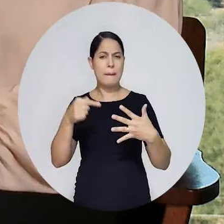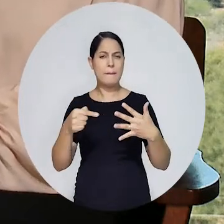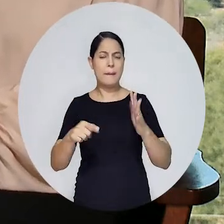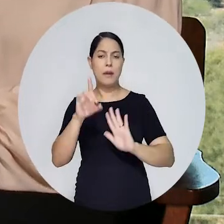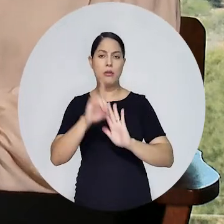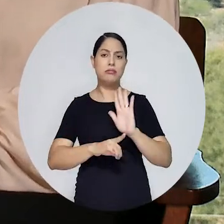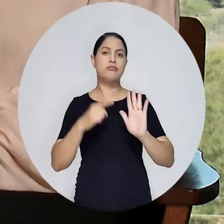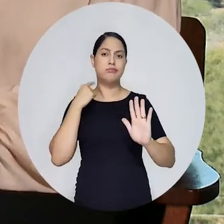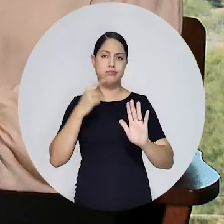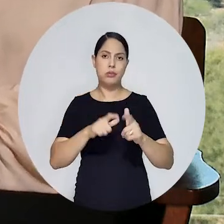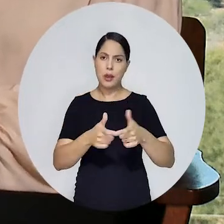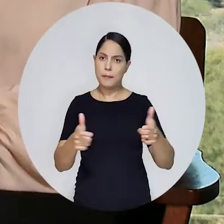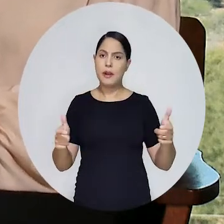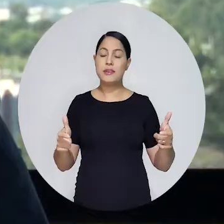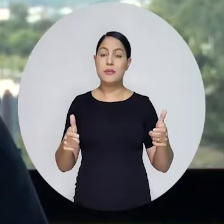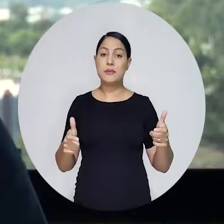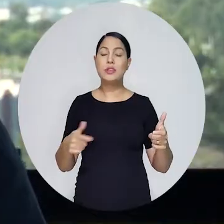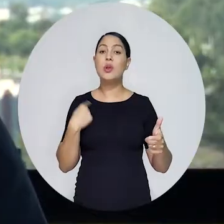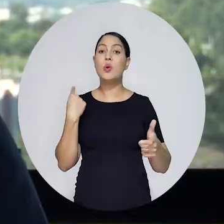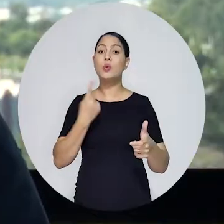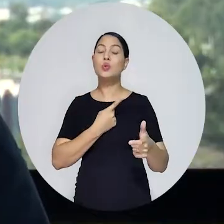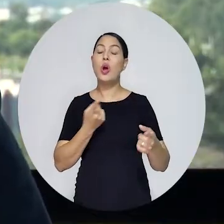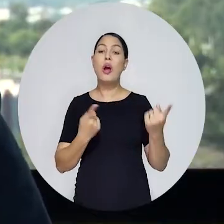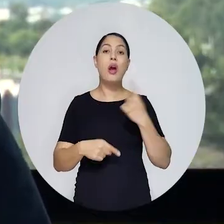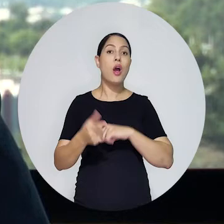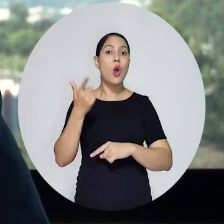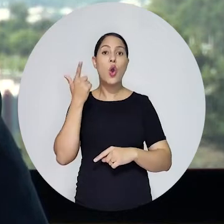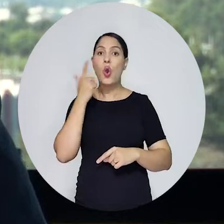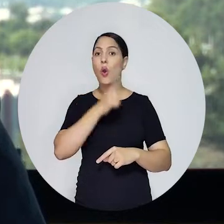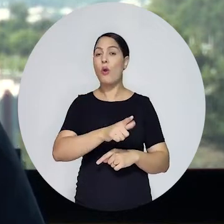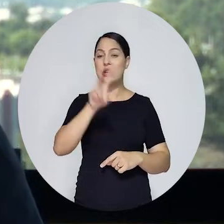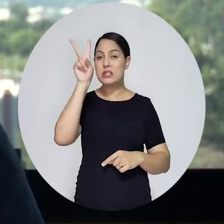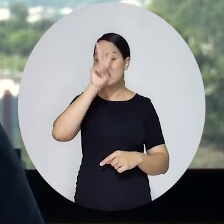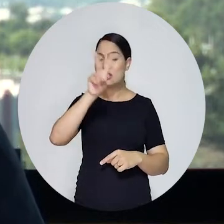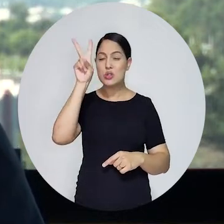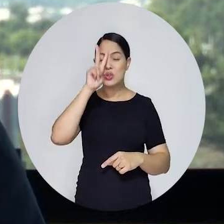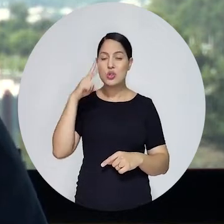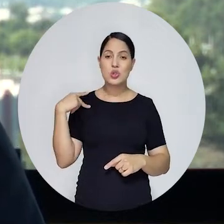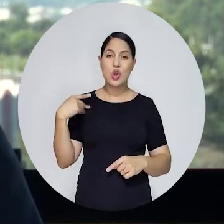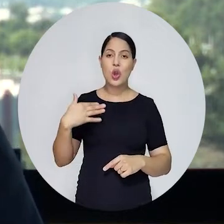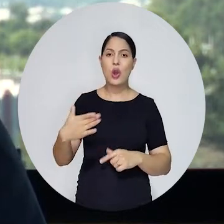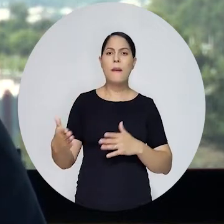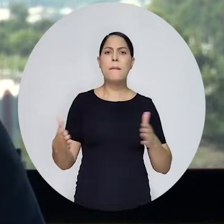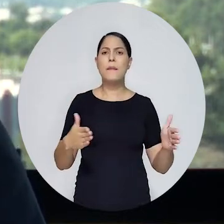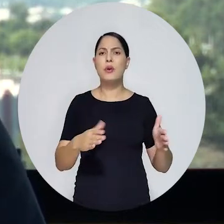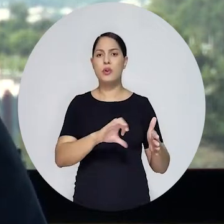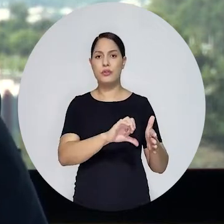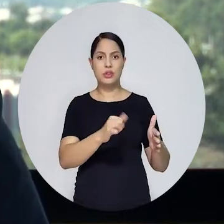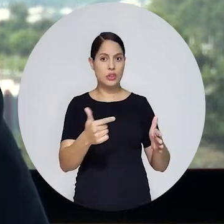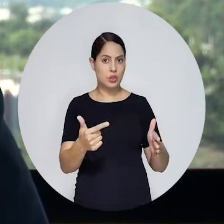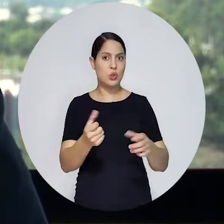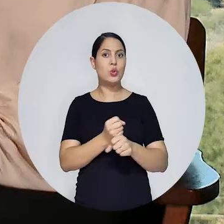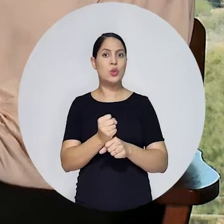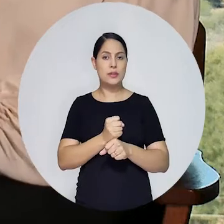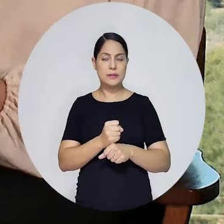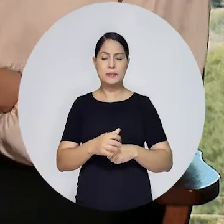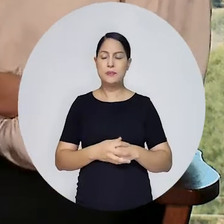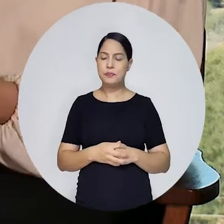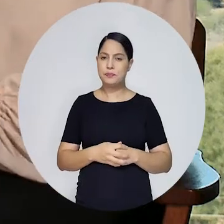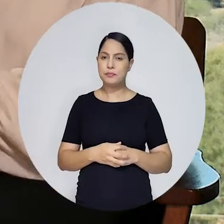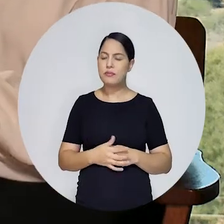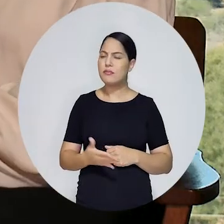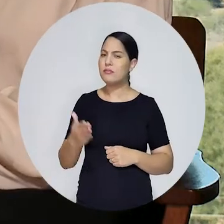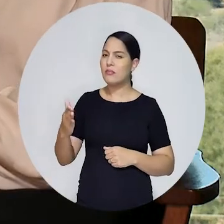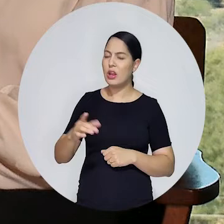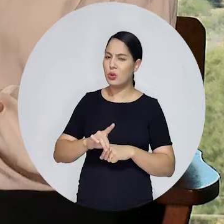de prerrogativas. Então, reputamos como uma conquista histórica da ordem dentro desses 92 anos. Doutor, o senhor relembra